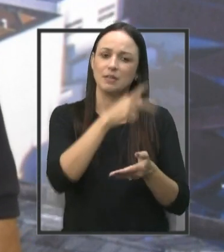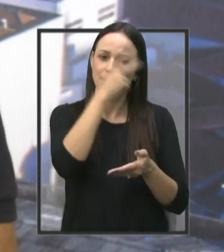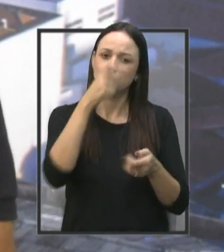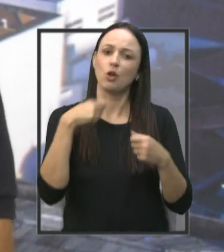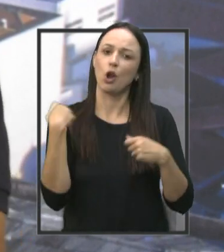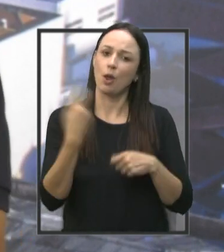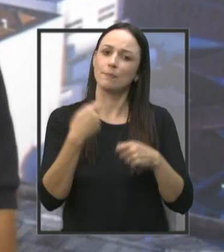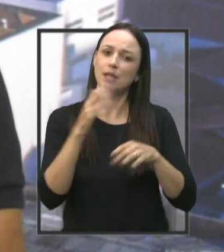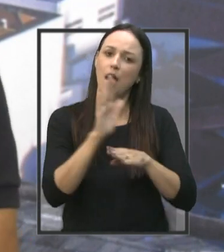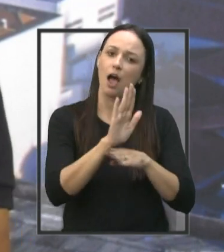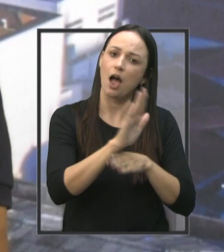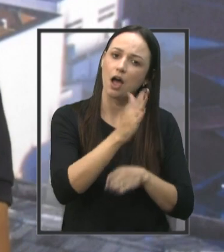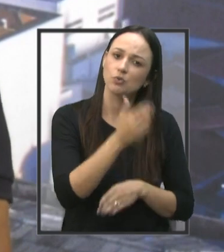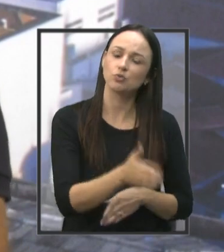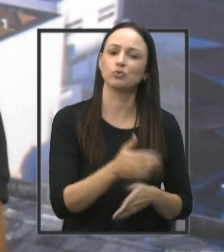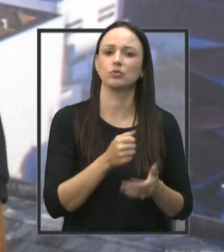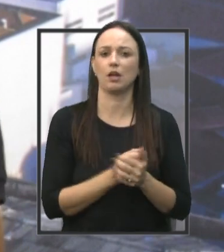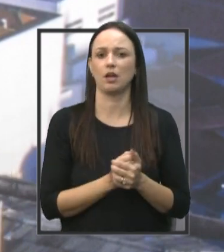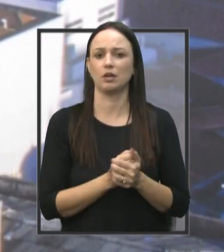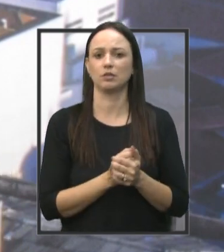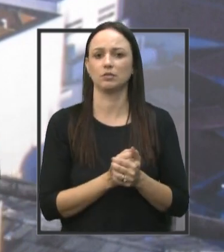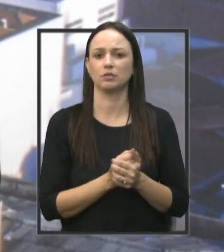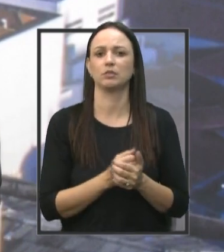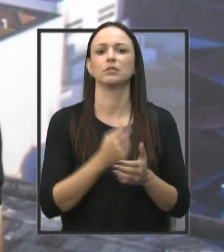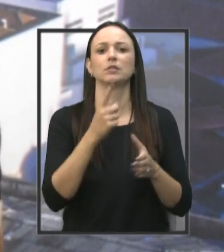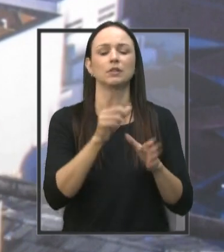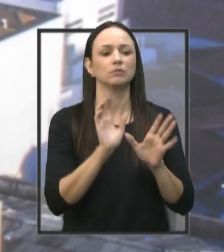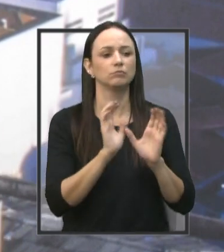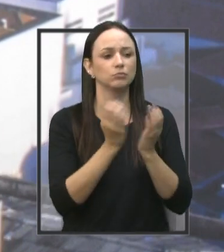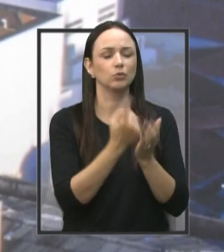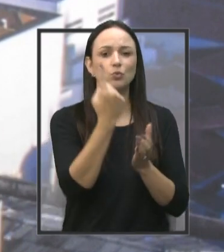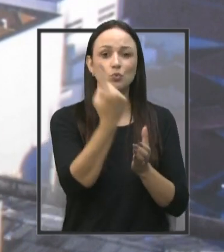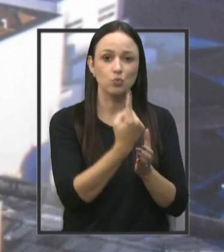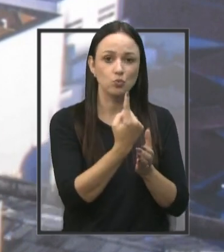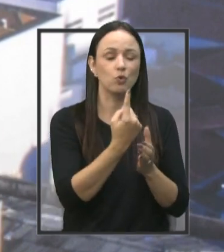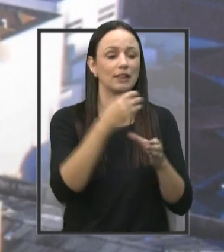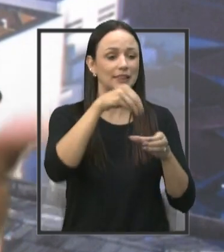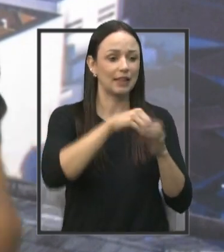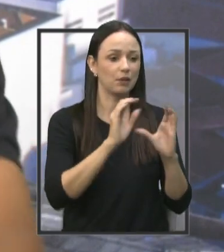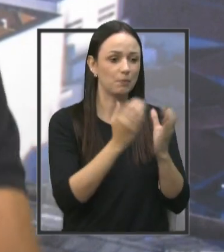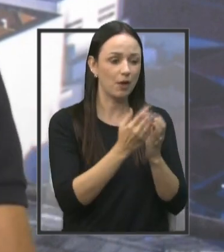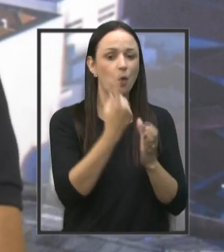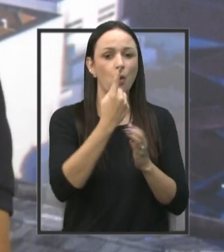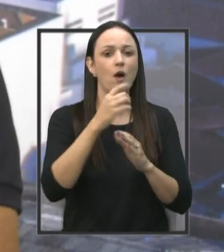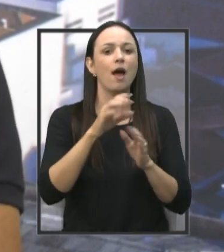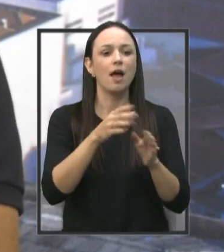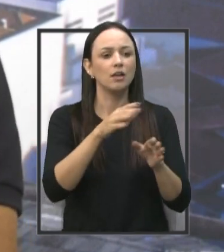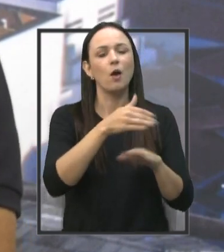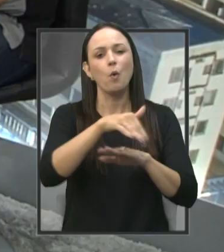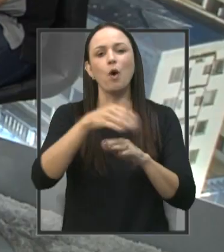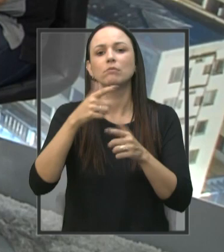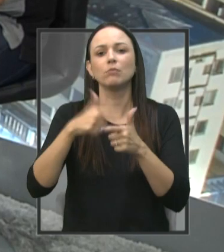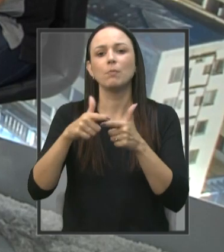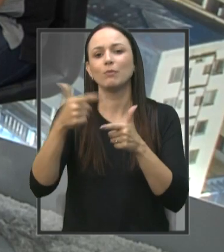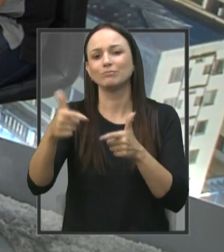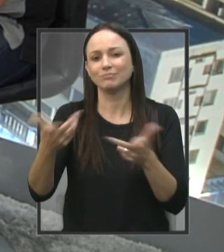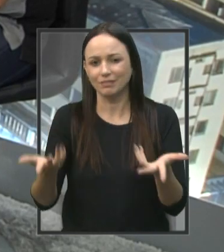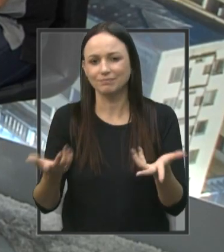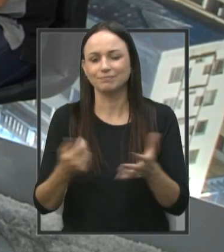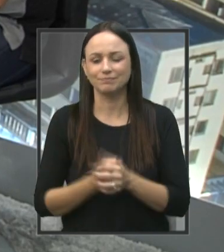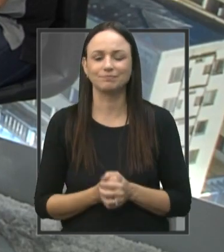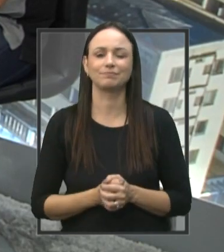precisa realmente ajudar. Um dentro de uma comunidade é um a menos na rua, causando problemas. Com certeza.